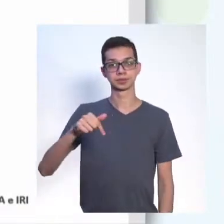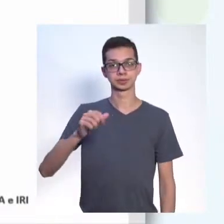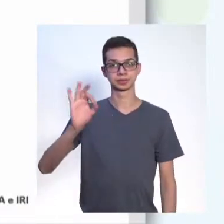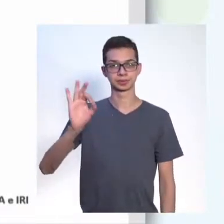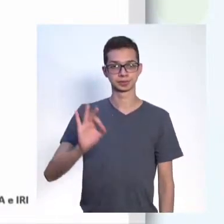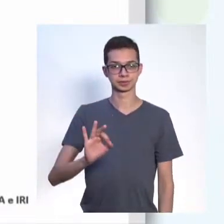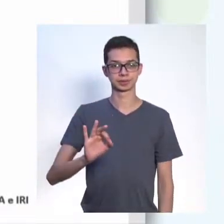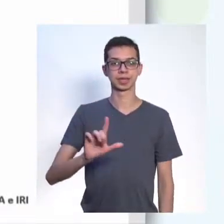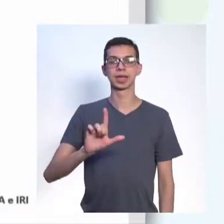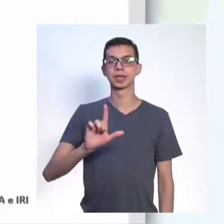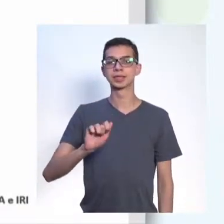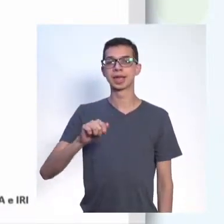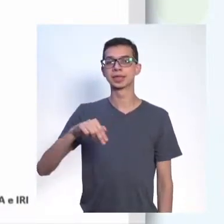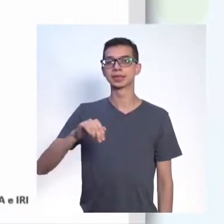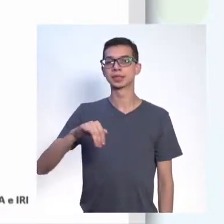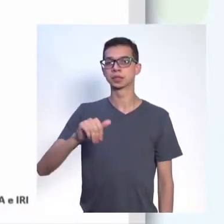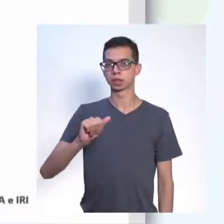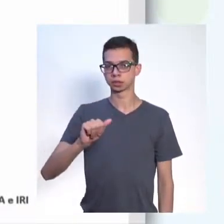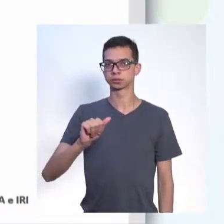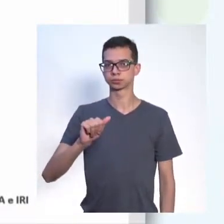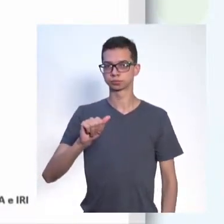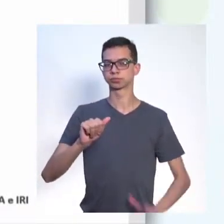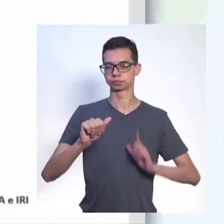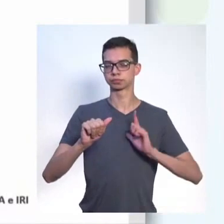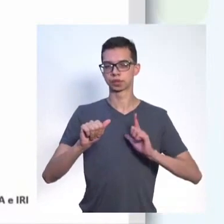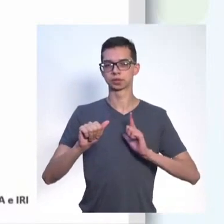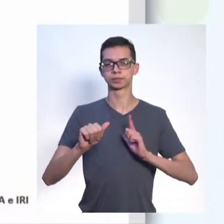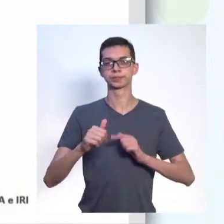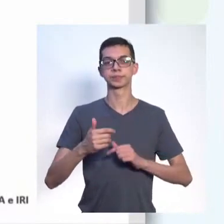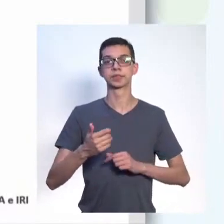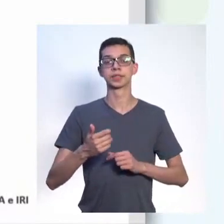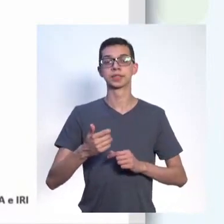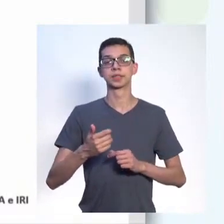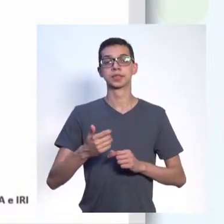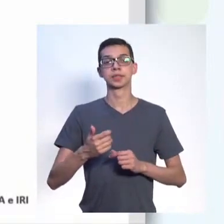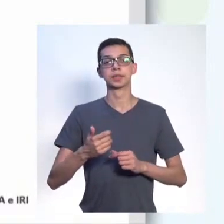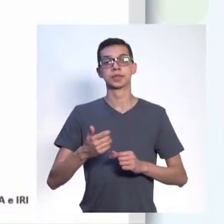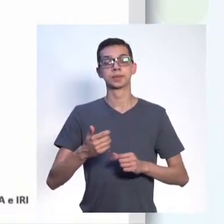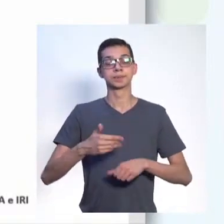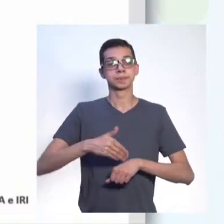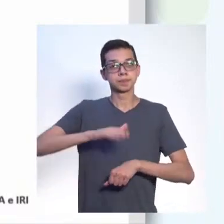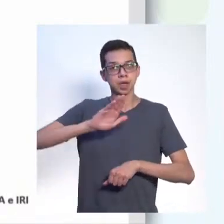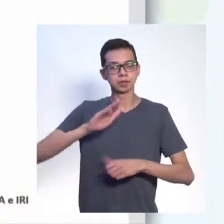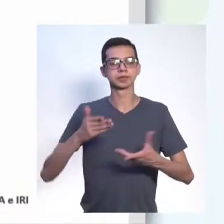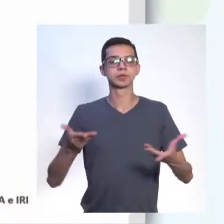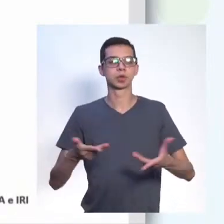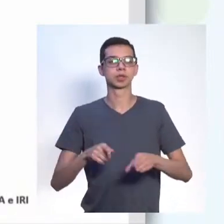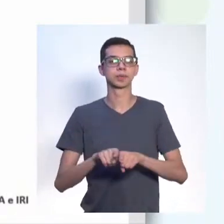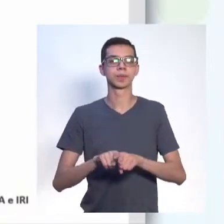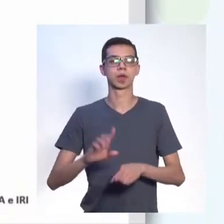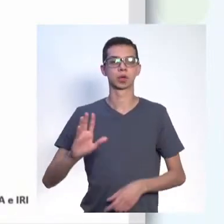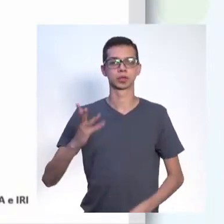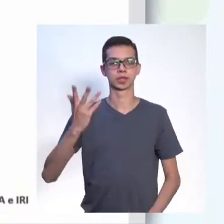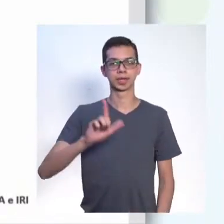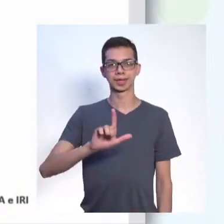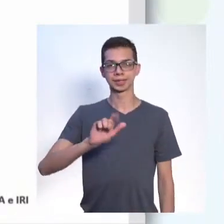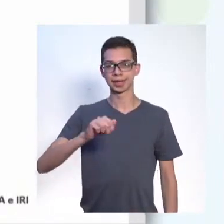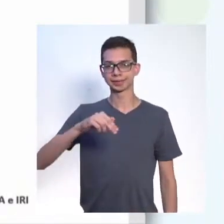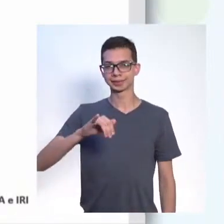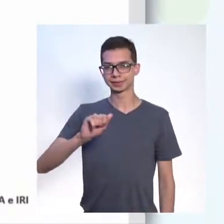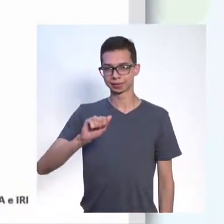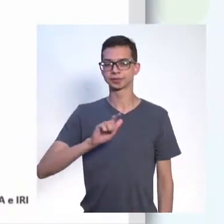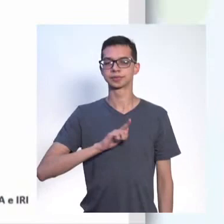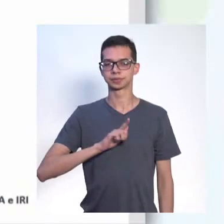laninha venha se desenvolver durante esse trimestre. E essa probabilidade, maior probabilidade de ocorrência de laninha é verificada nos